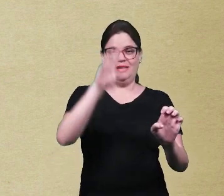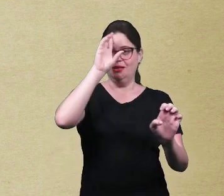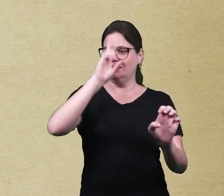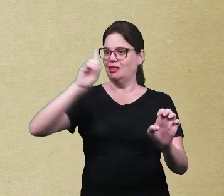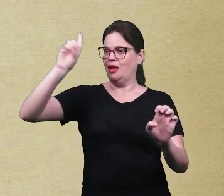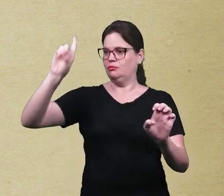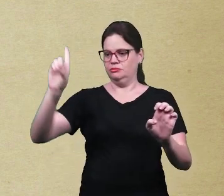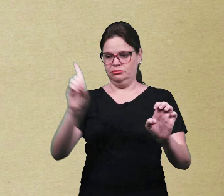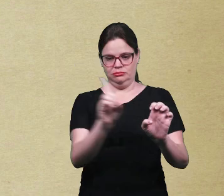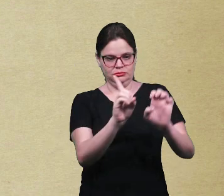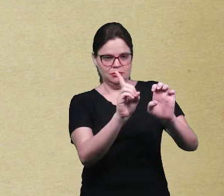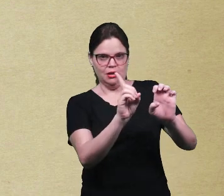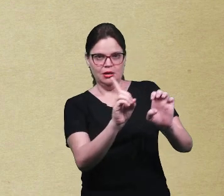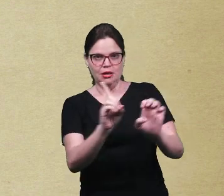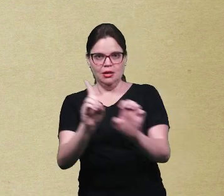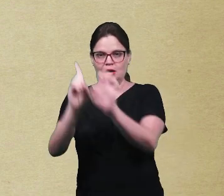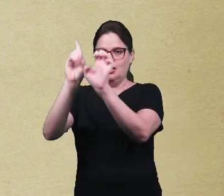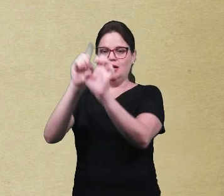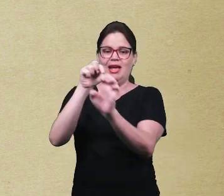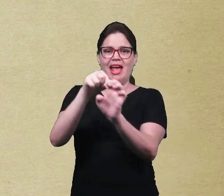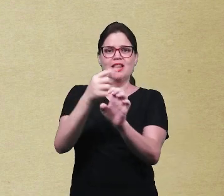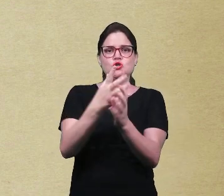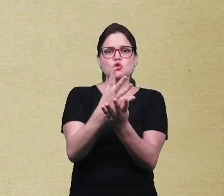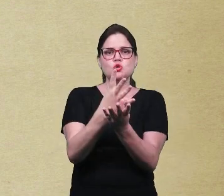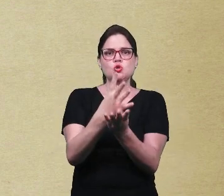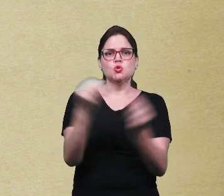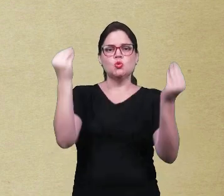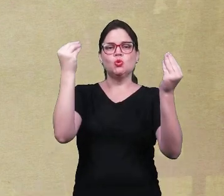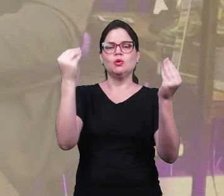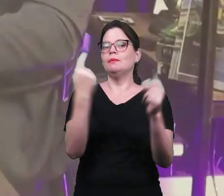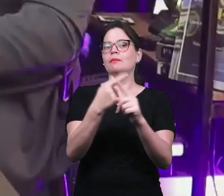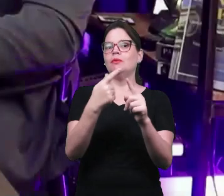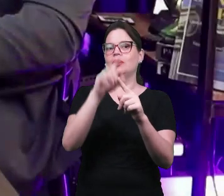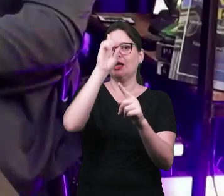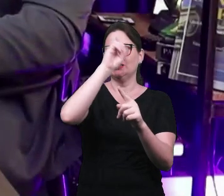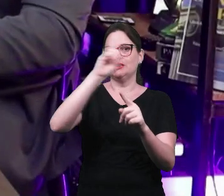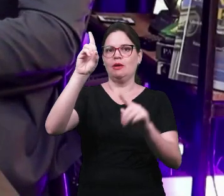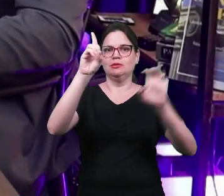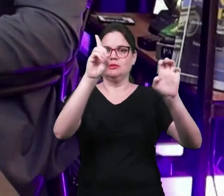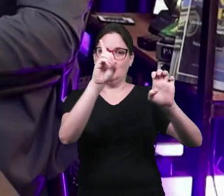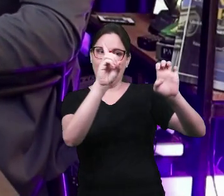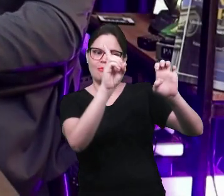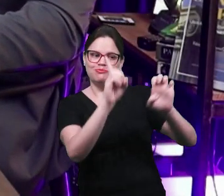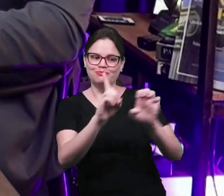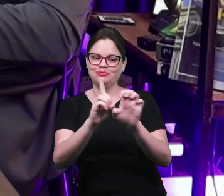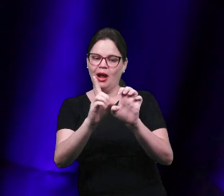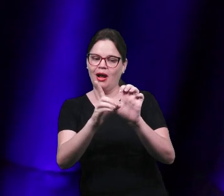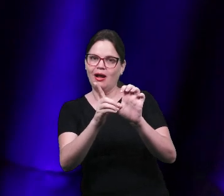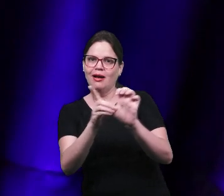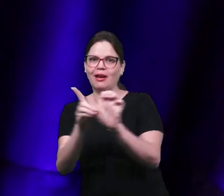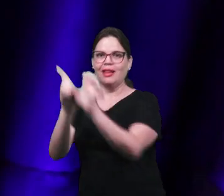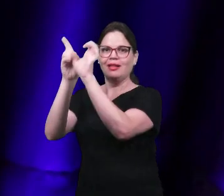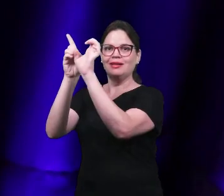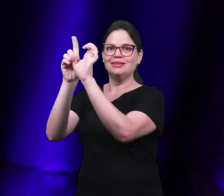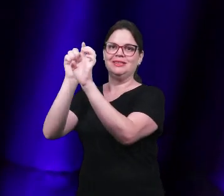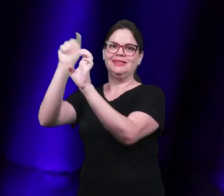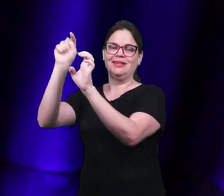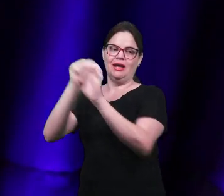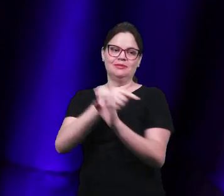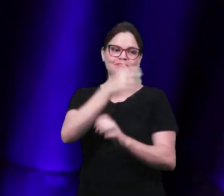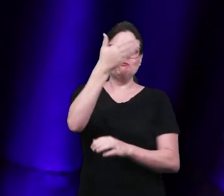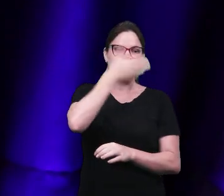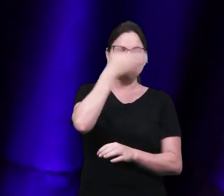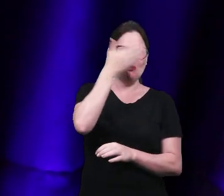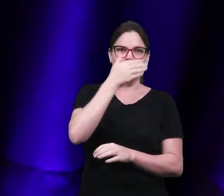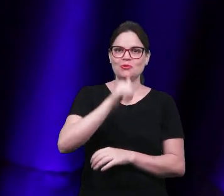porquanto Deus para si o tomou. Então nós vemos aqui, nós estamos tratando sobre a